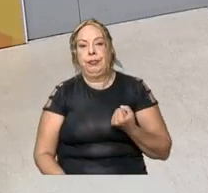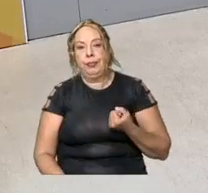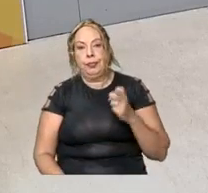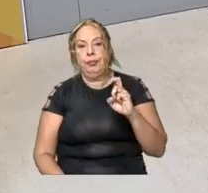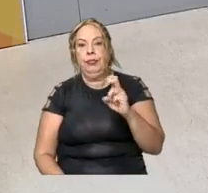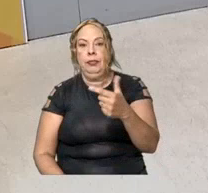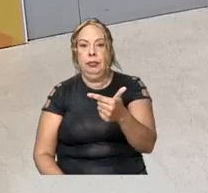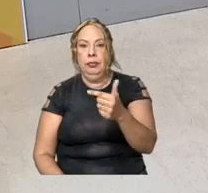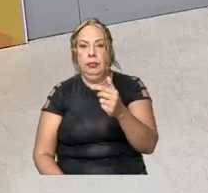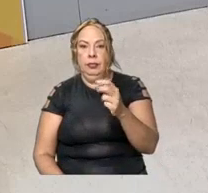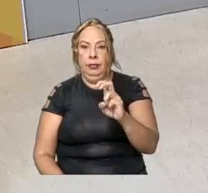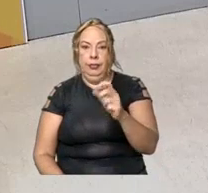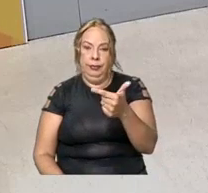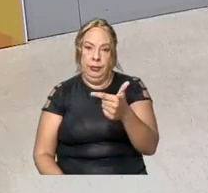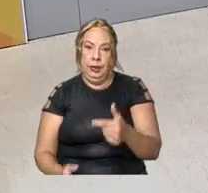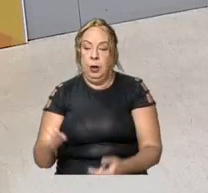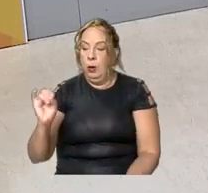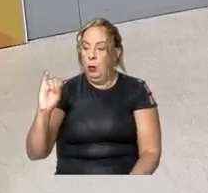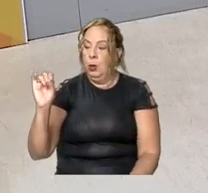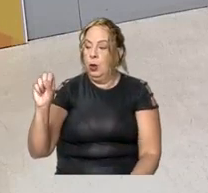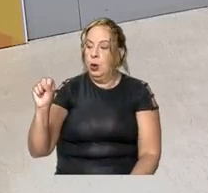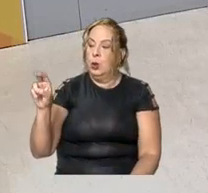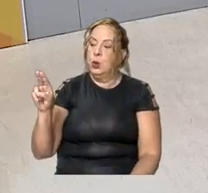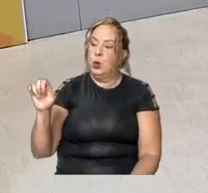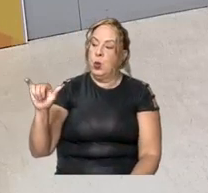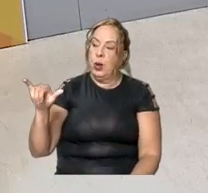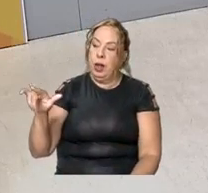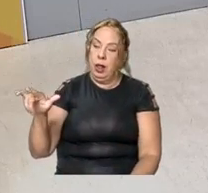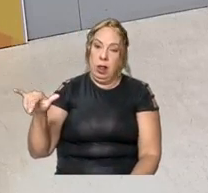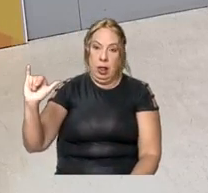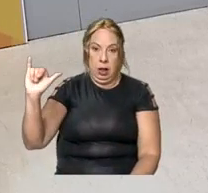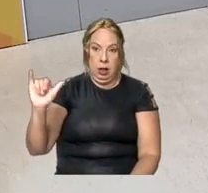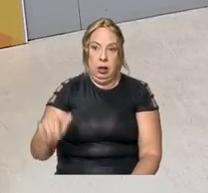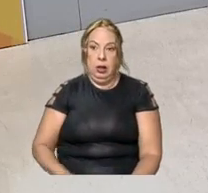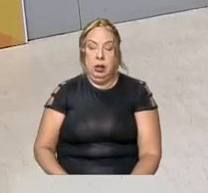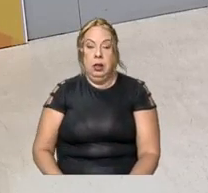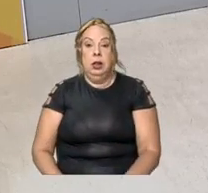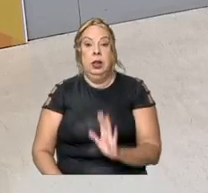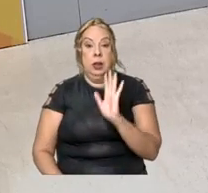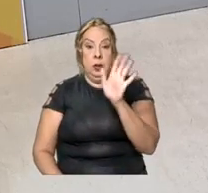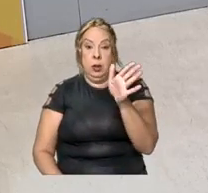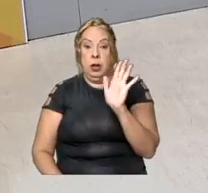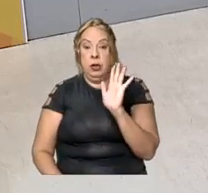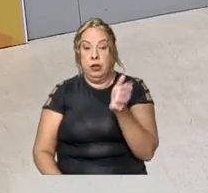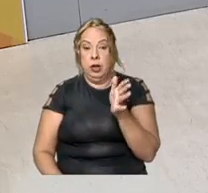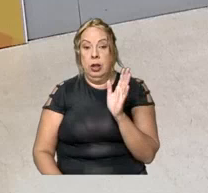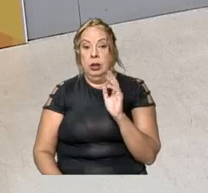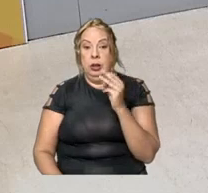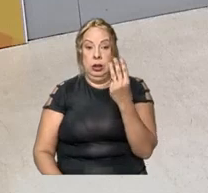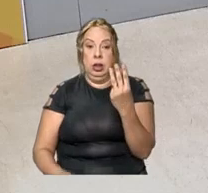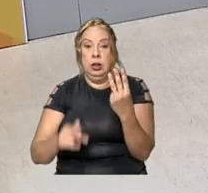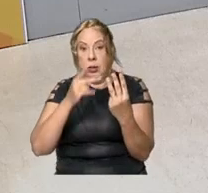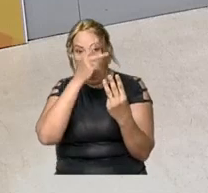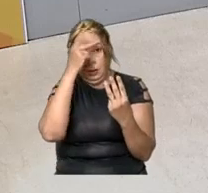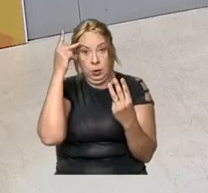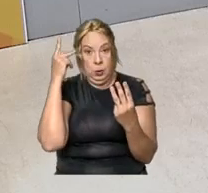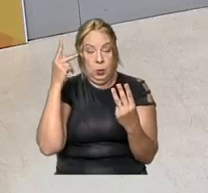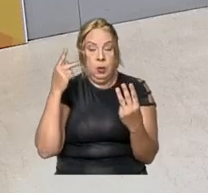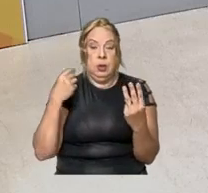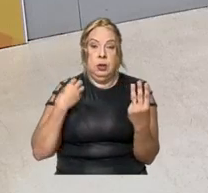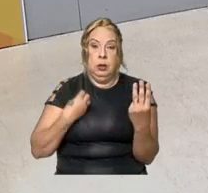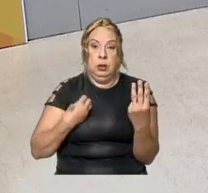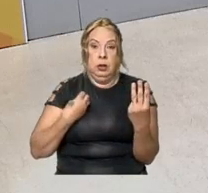52. Sueli Alves. Alô. 52, Jaque, você chamou. E já colocou aí, ó, 3 candidatos ao